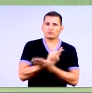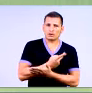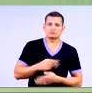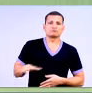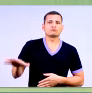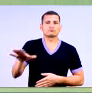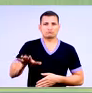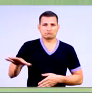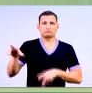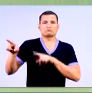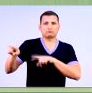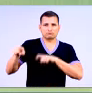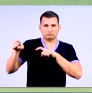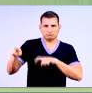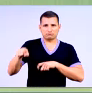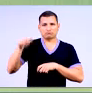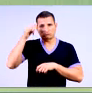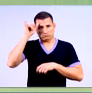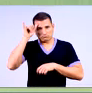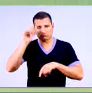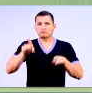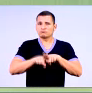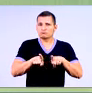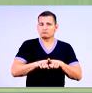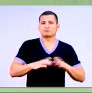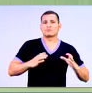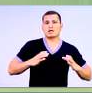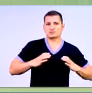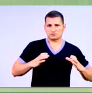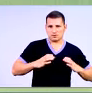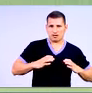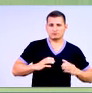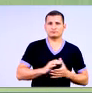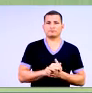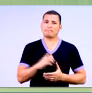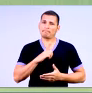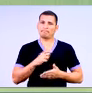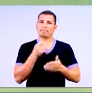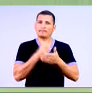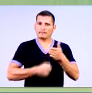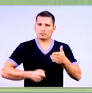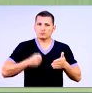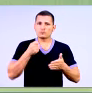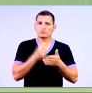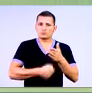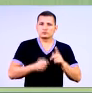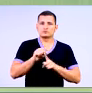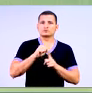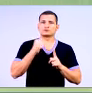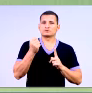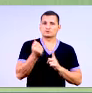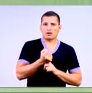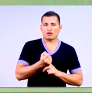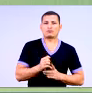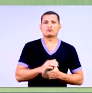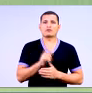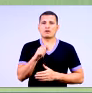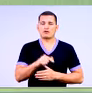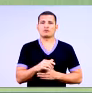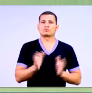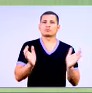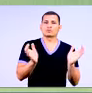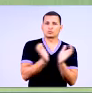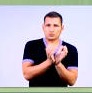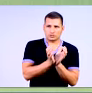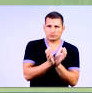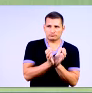na cidade. Existem as lutas sociais que tratam das condutas coletivas, mas